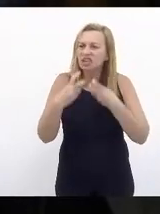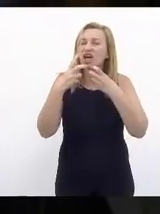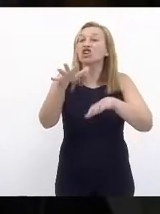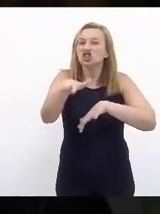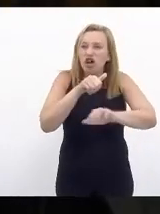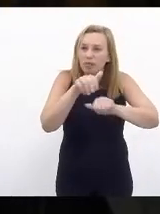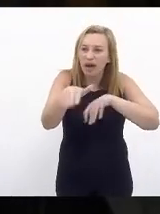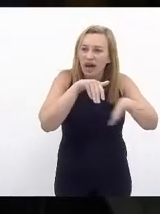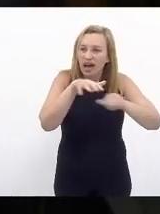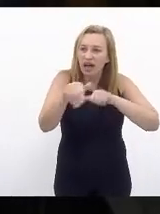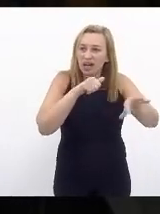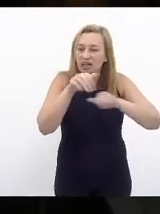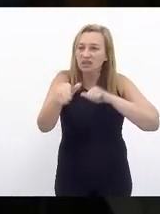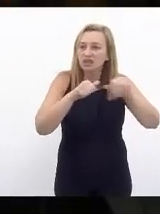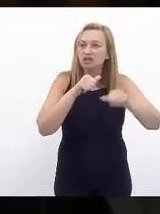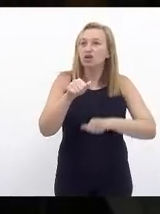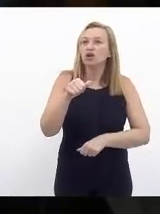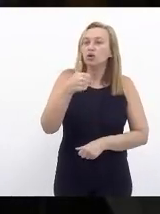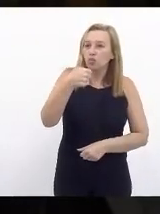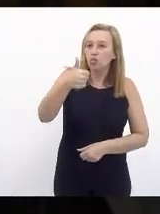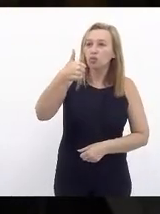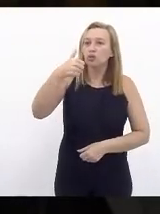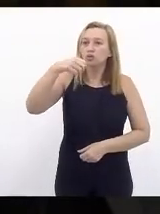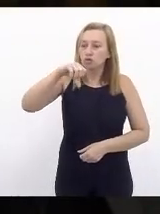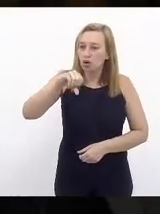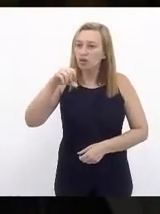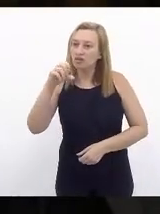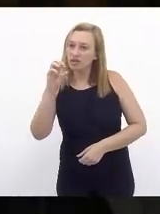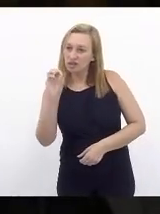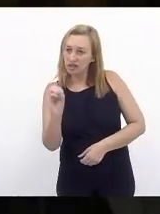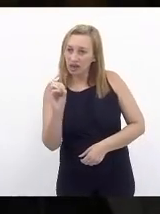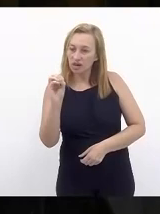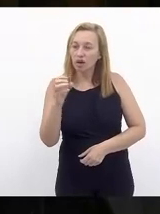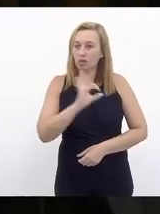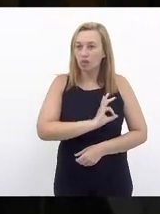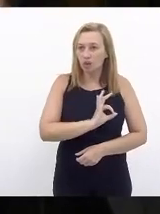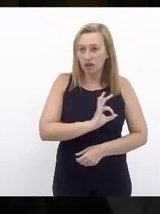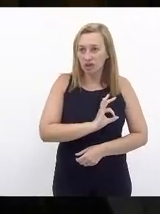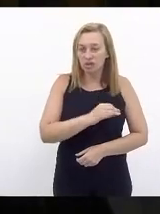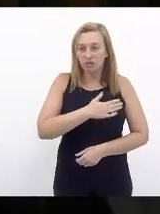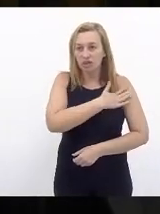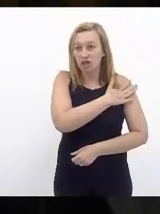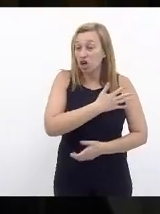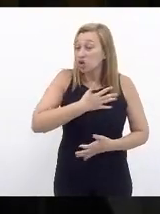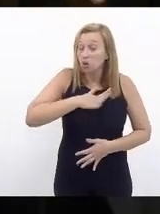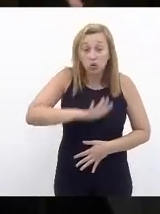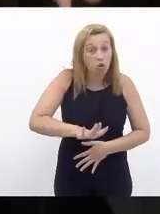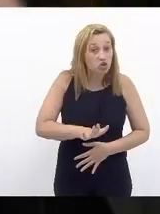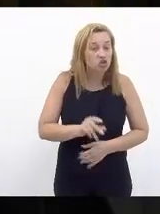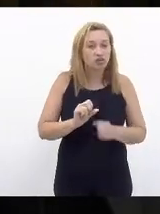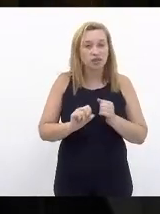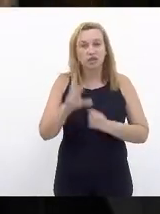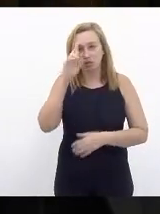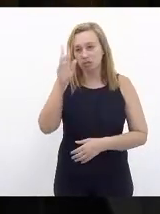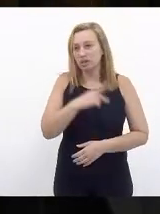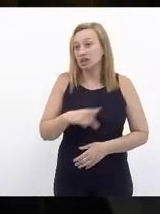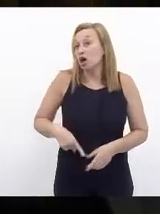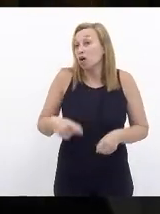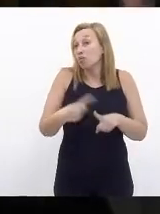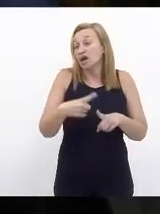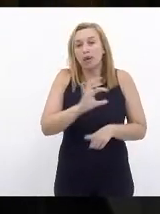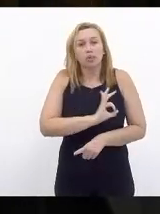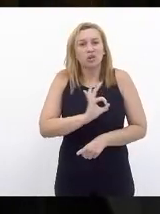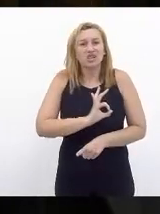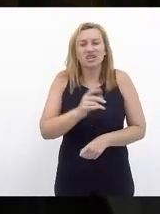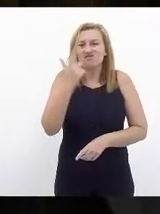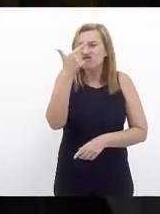chamei, acionei o 90, a Polícia Militar do Estado do Rio de Janeiro. Que eu não gosto de fazer isso, presidente, porque a polícia tem que estar